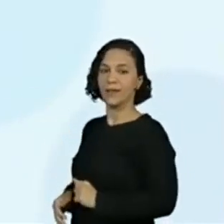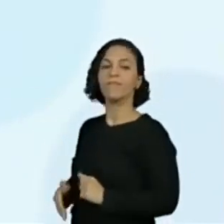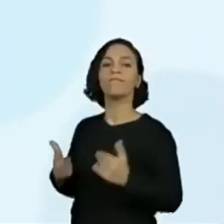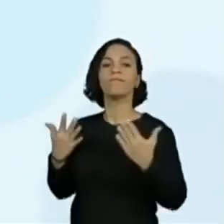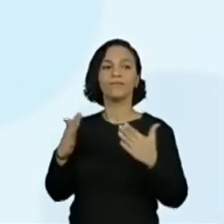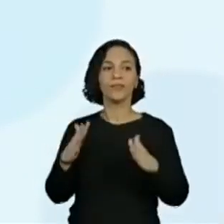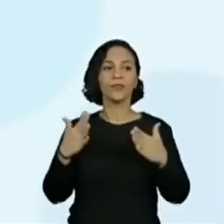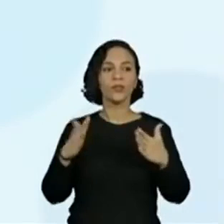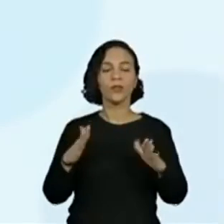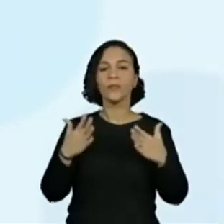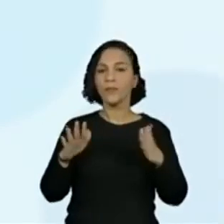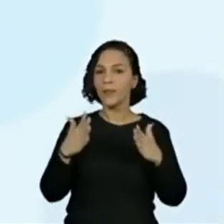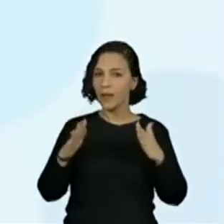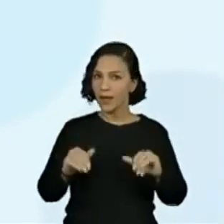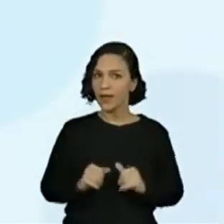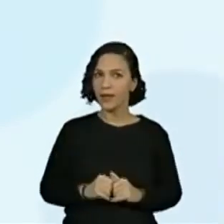lá.